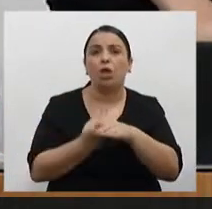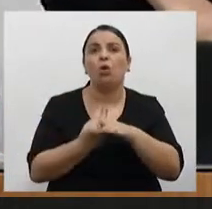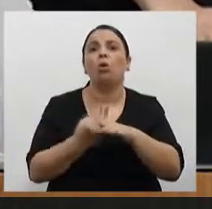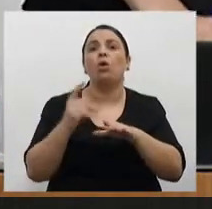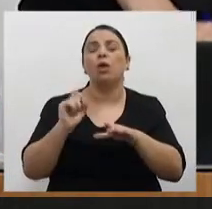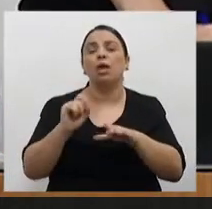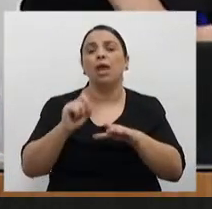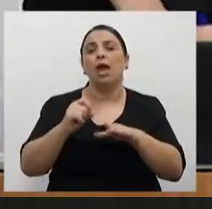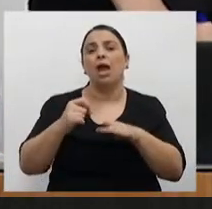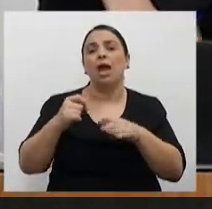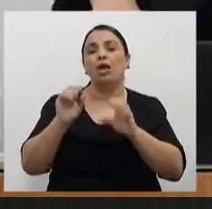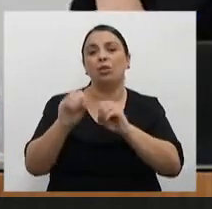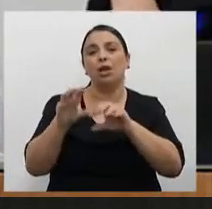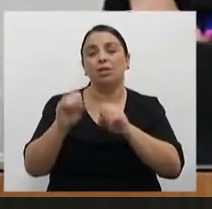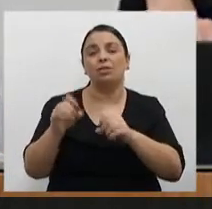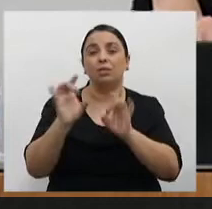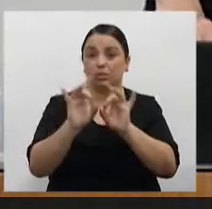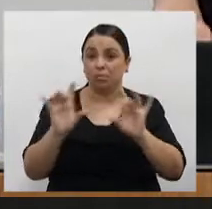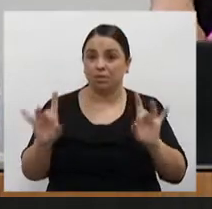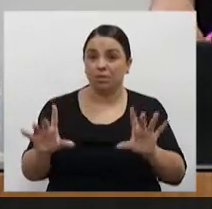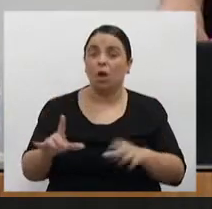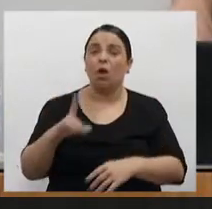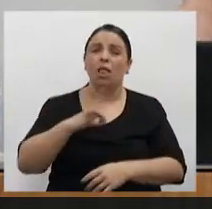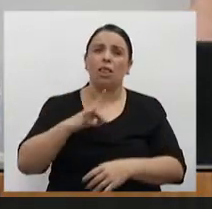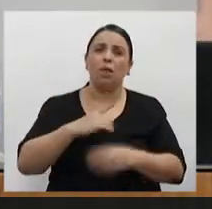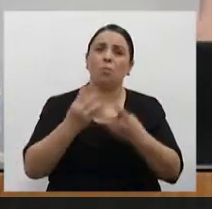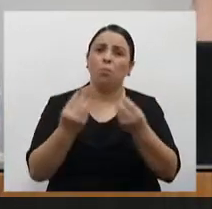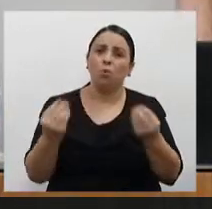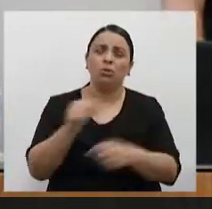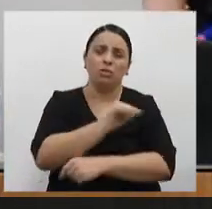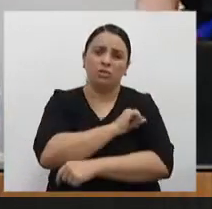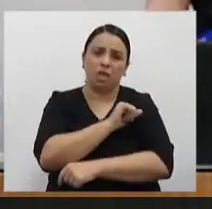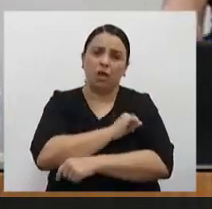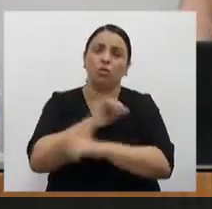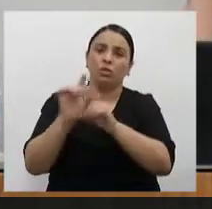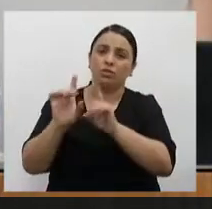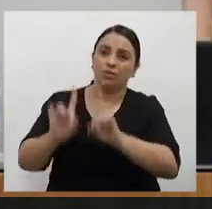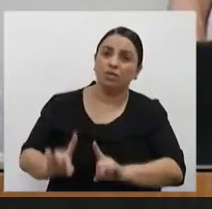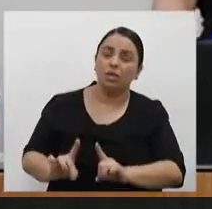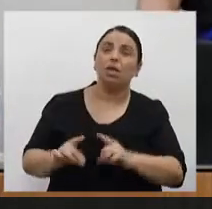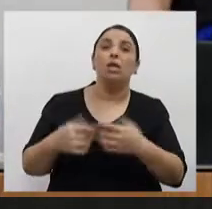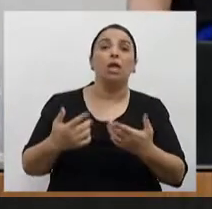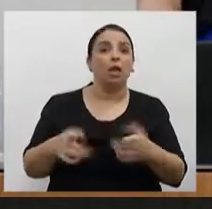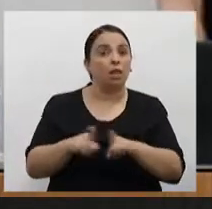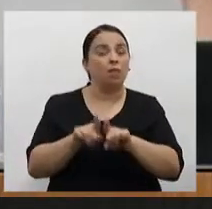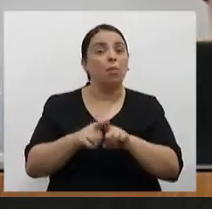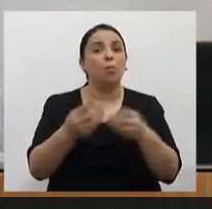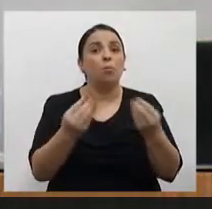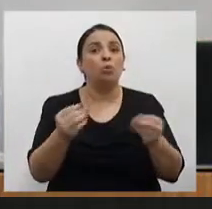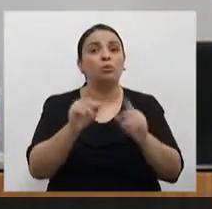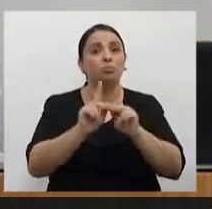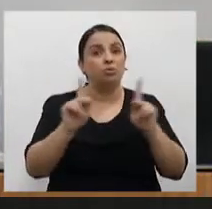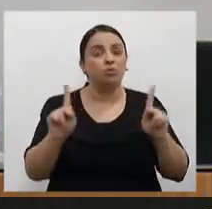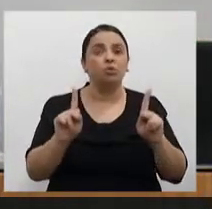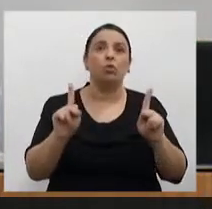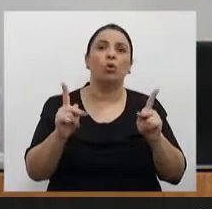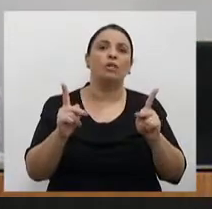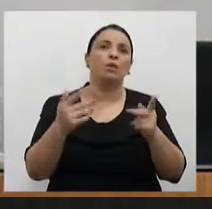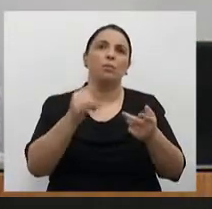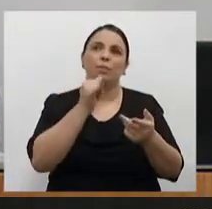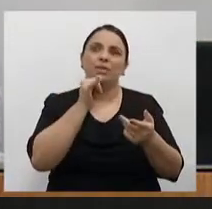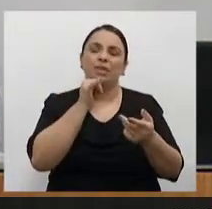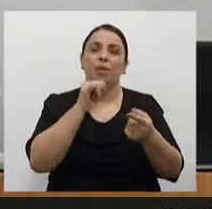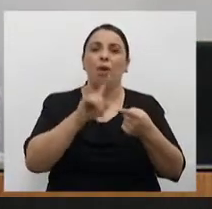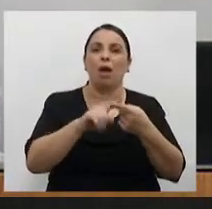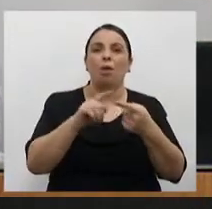considerável de alunos com deficiência e de professores especializados, especialistas, né, professores de apoio, da sala